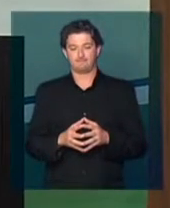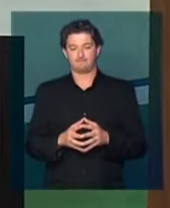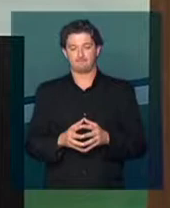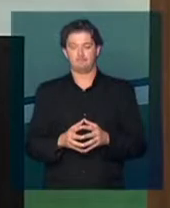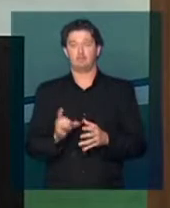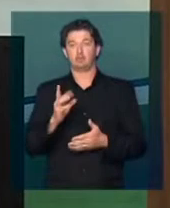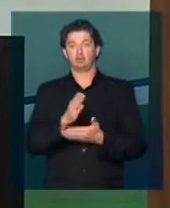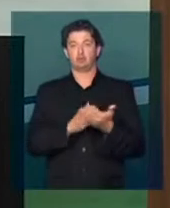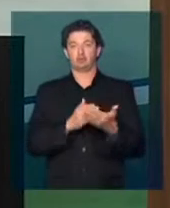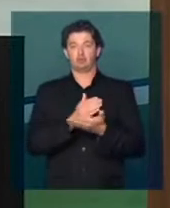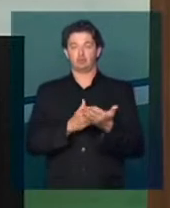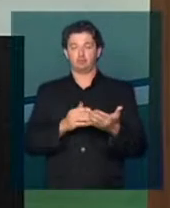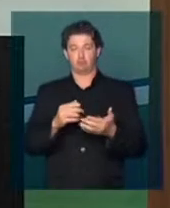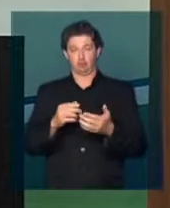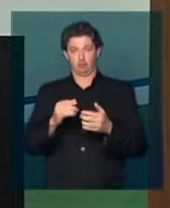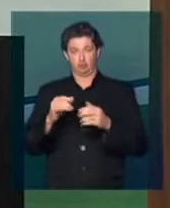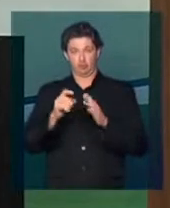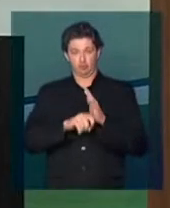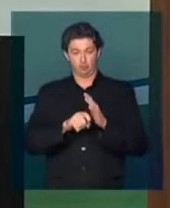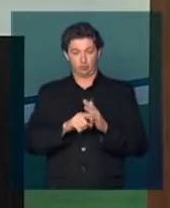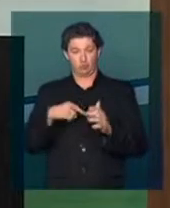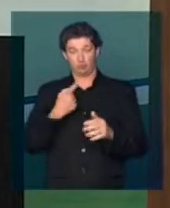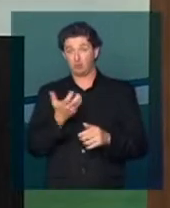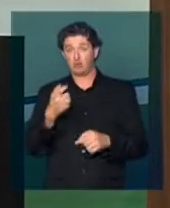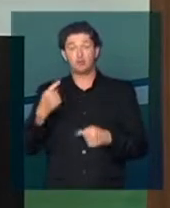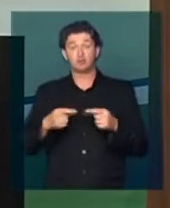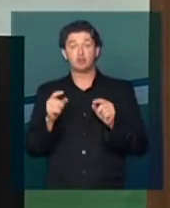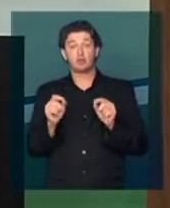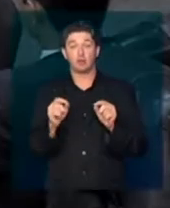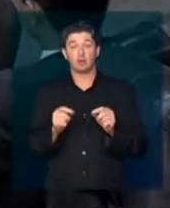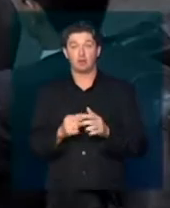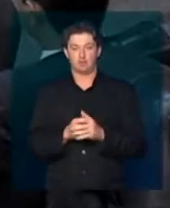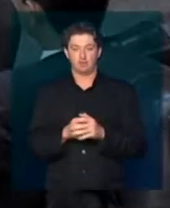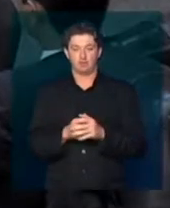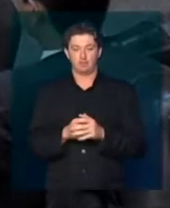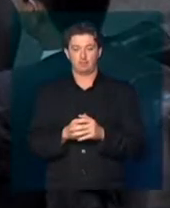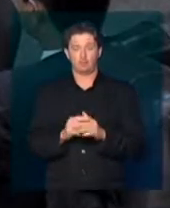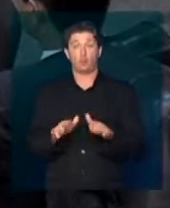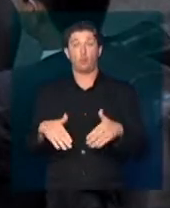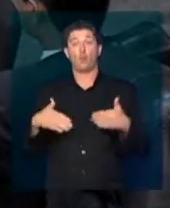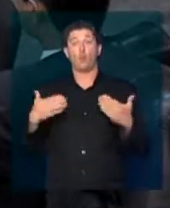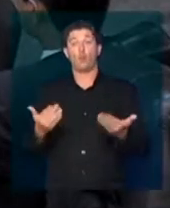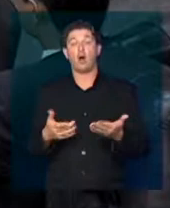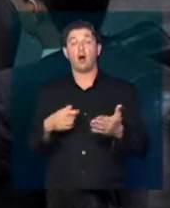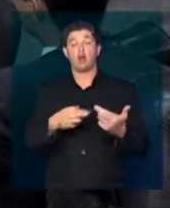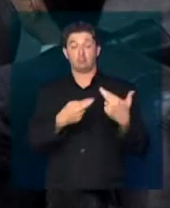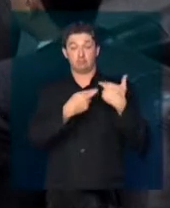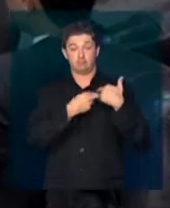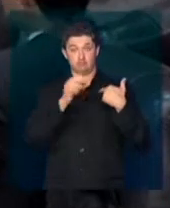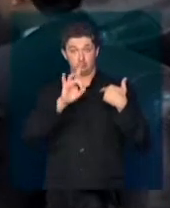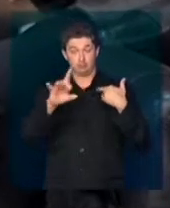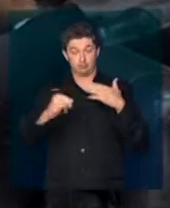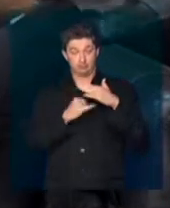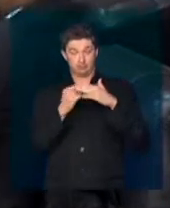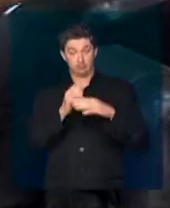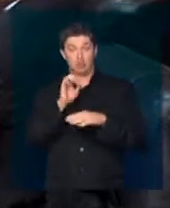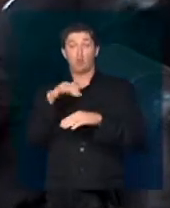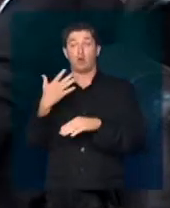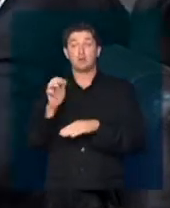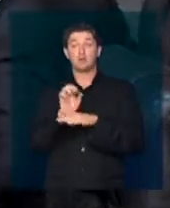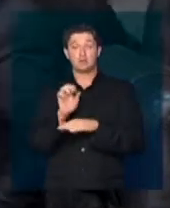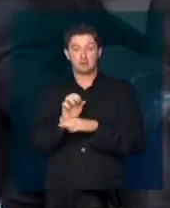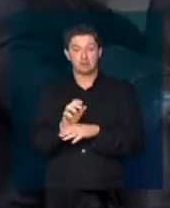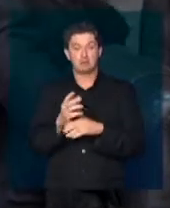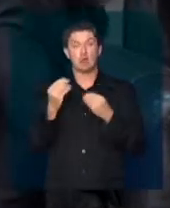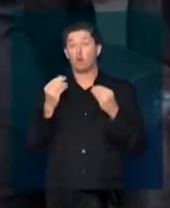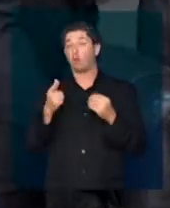o compartilhamento de impostos. O que nós queremos discutir é quais são as obrigações de cada ente federado e como